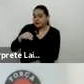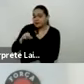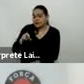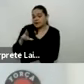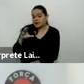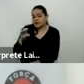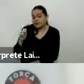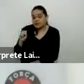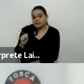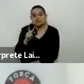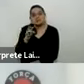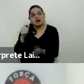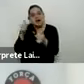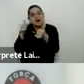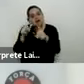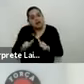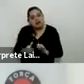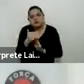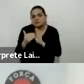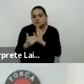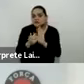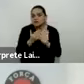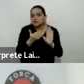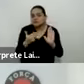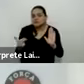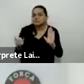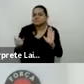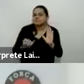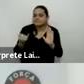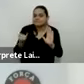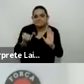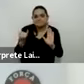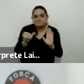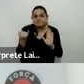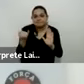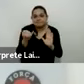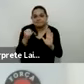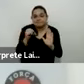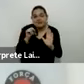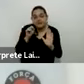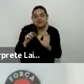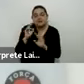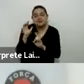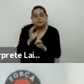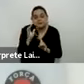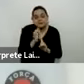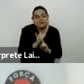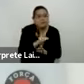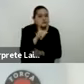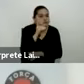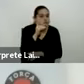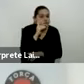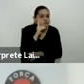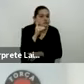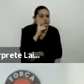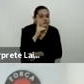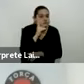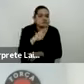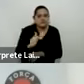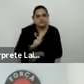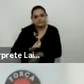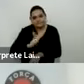essas questões que são super importantes e que interferem, sim, no dia a dia da nossa vida.